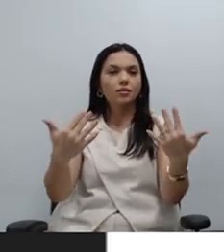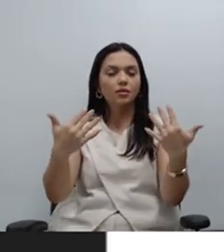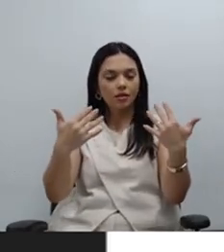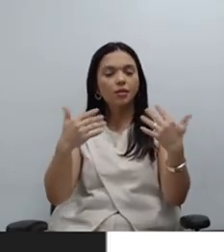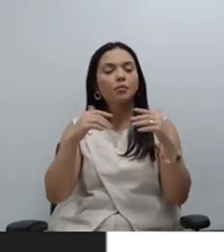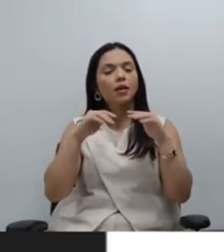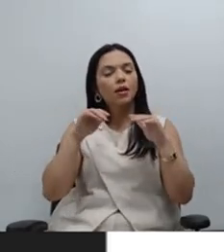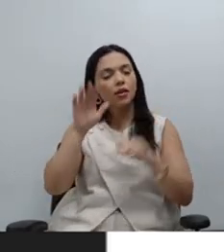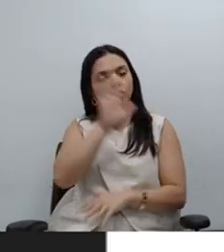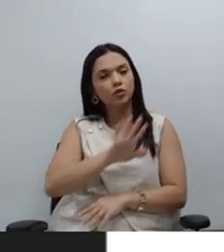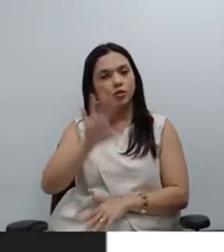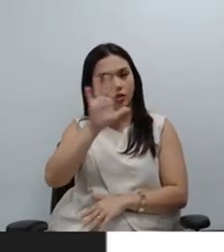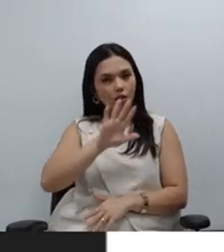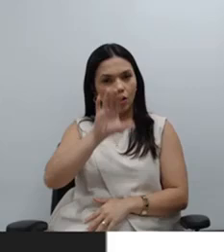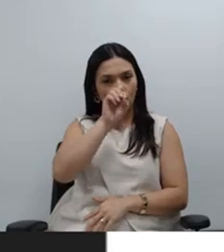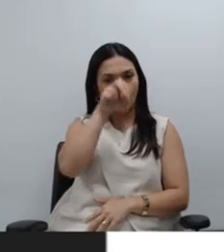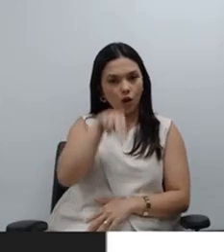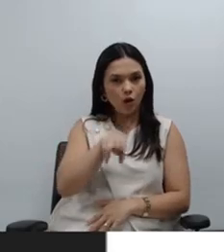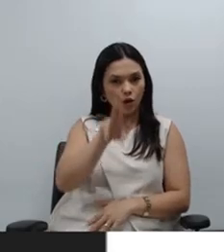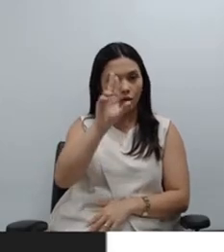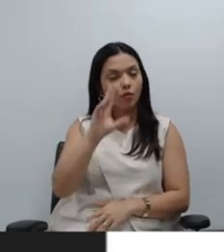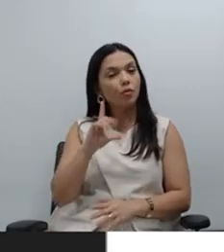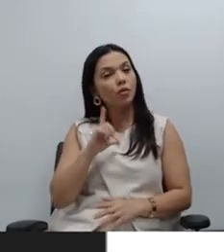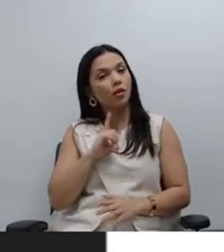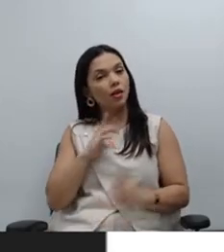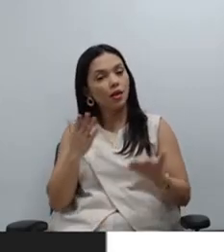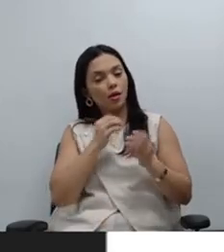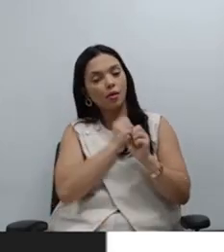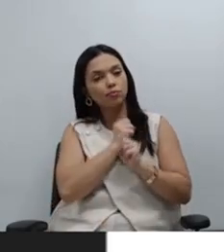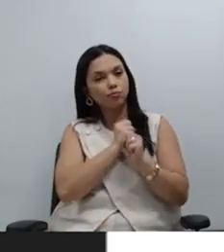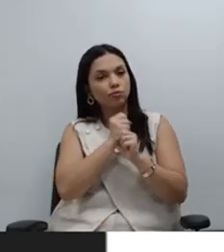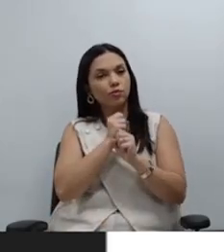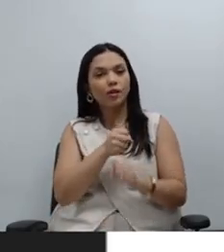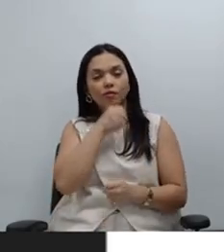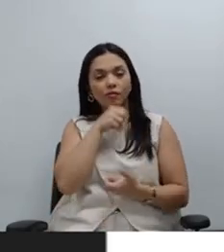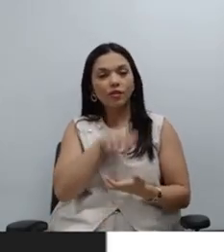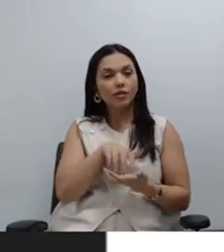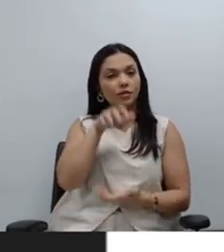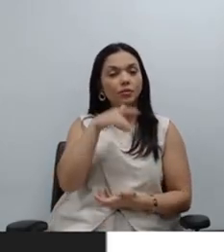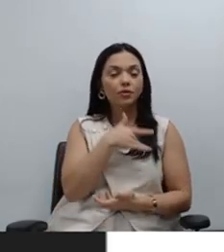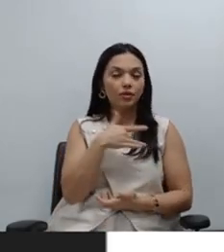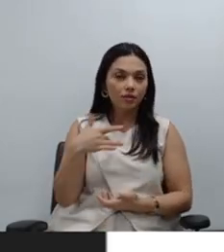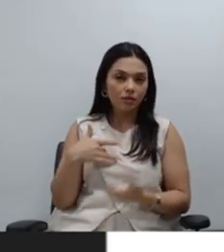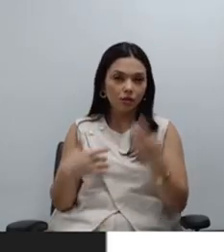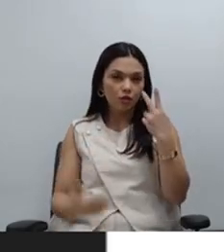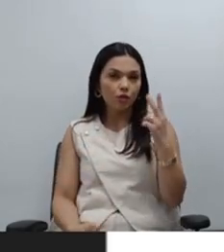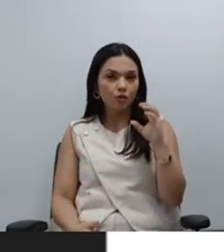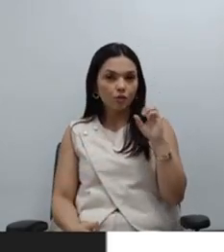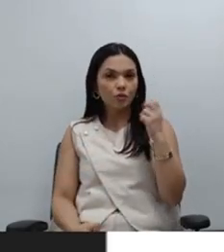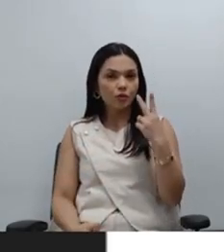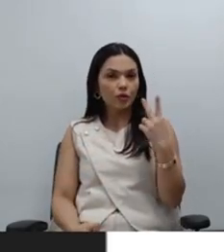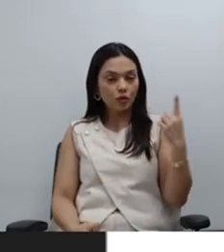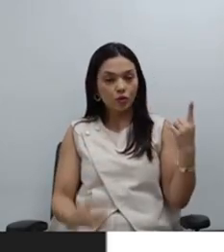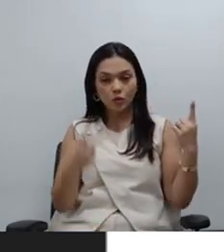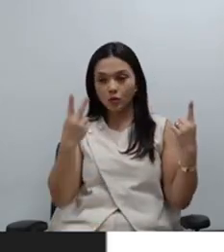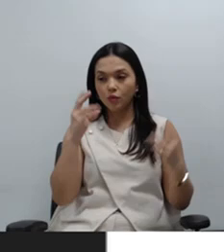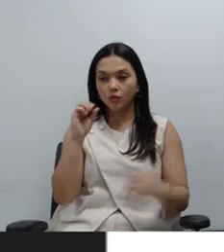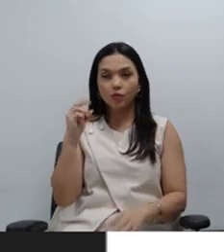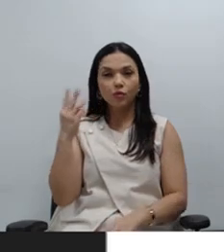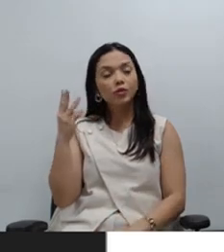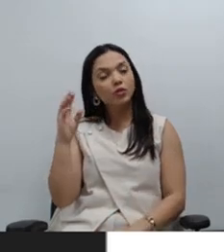Unidas declarou a década do envelhecimento saudável entre 2021 e 2030, em uma sociedade